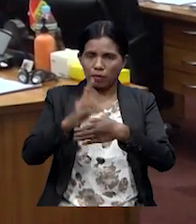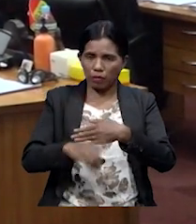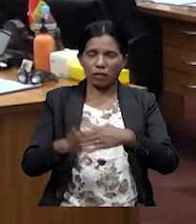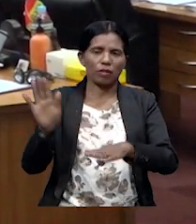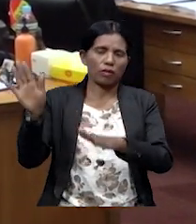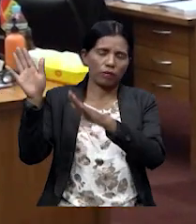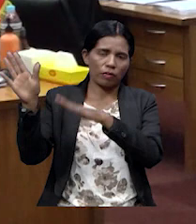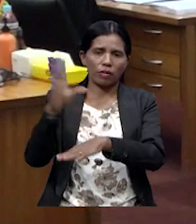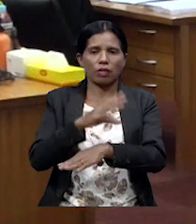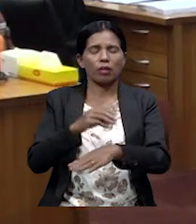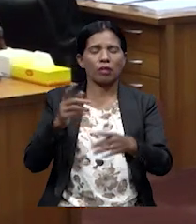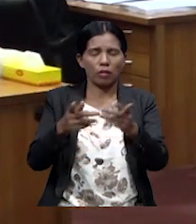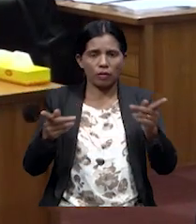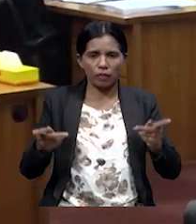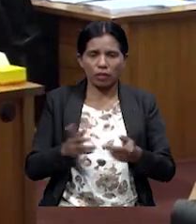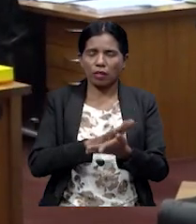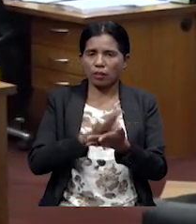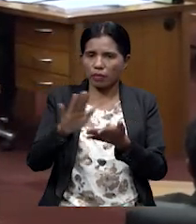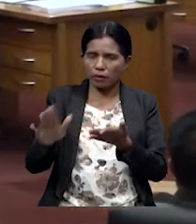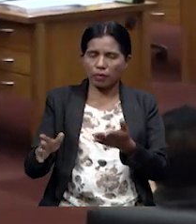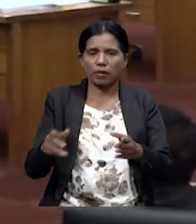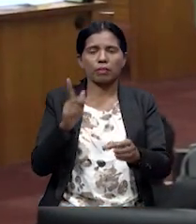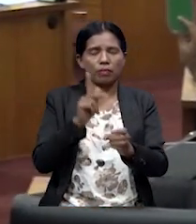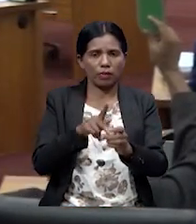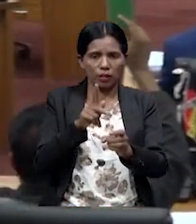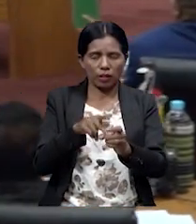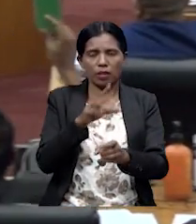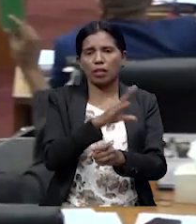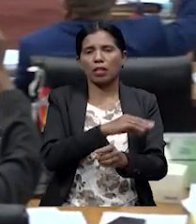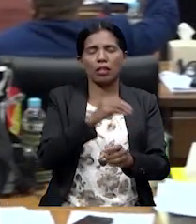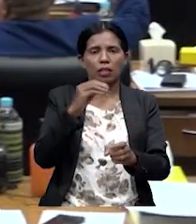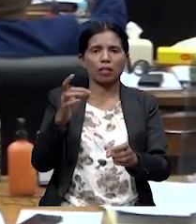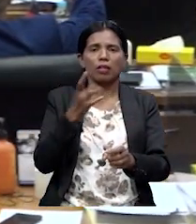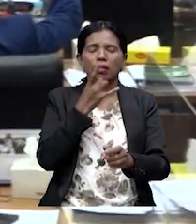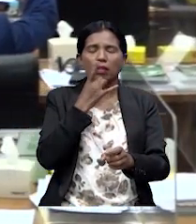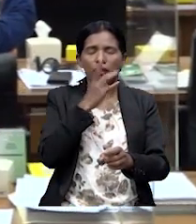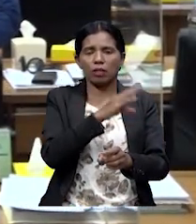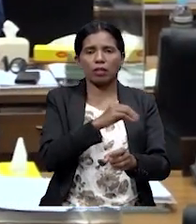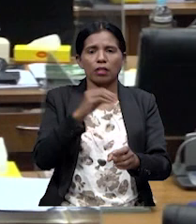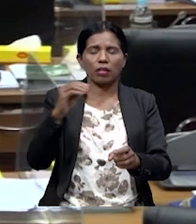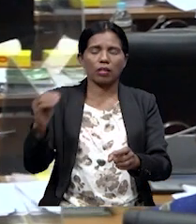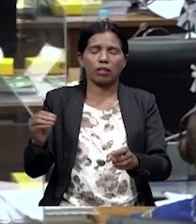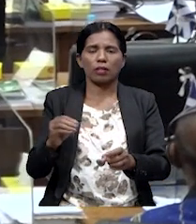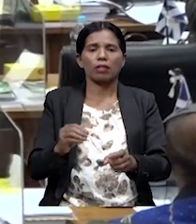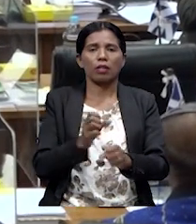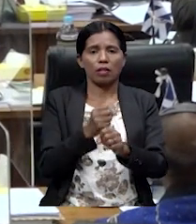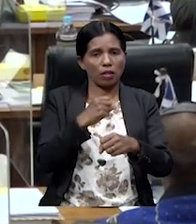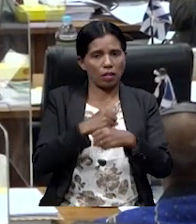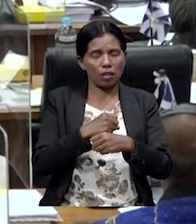no habitação, ambiente, petróleo no mineral, eletricidade no energia